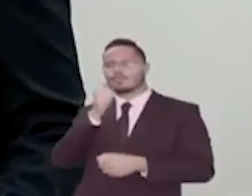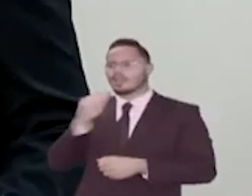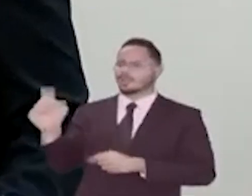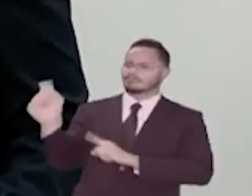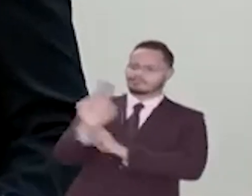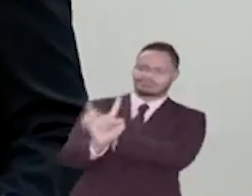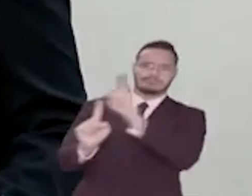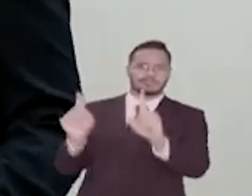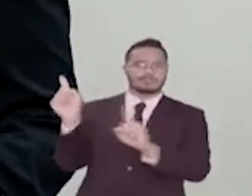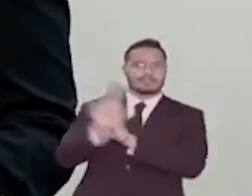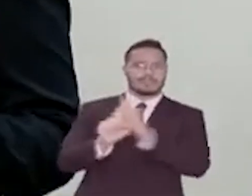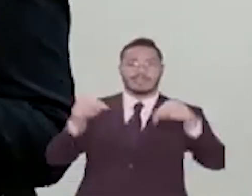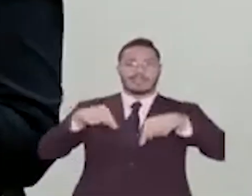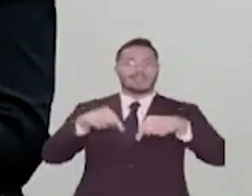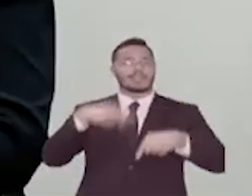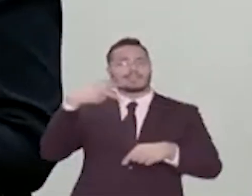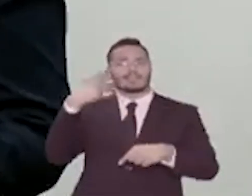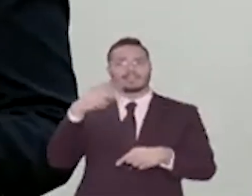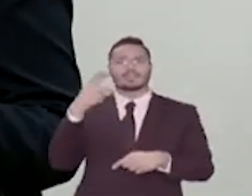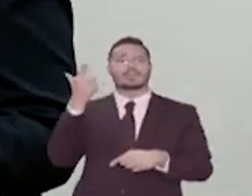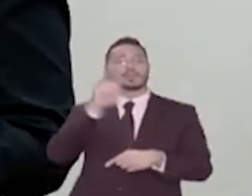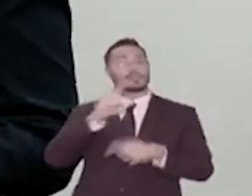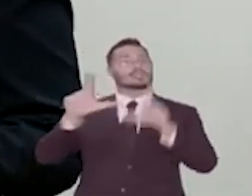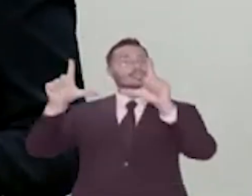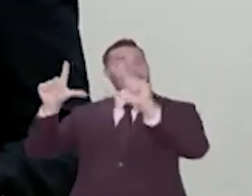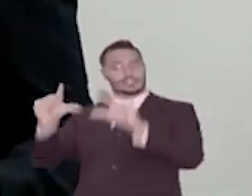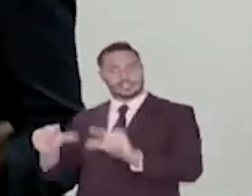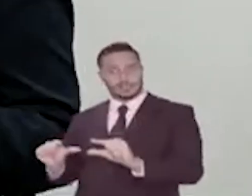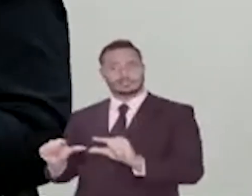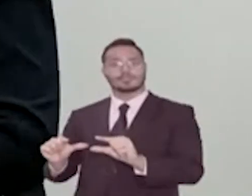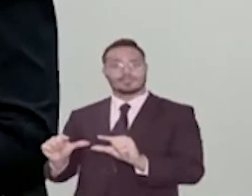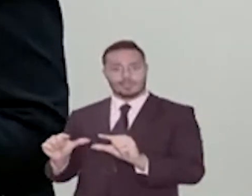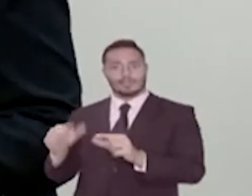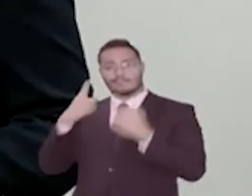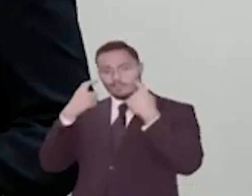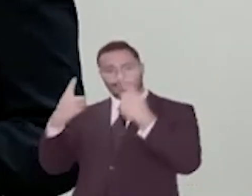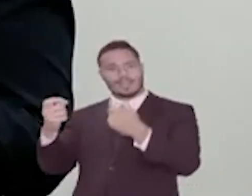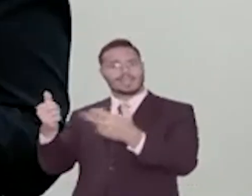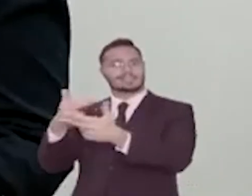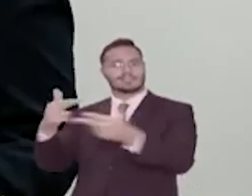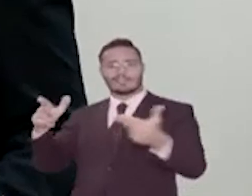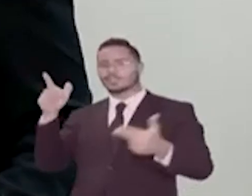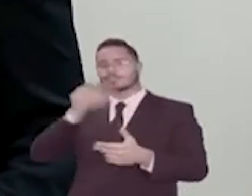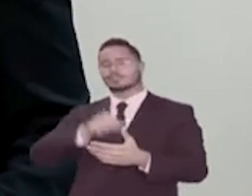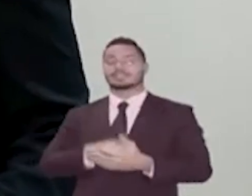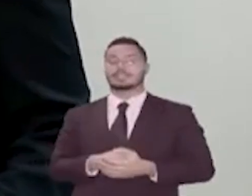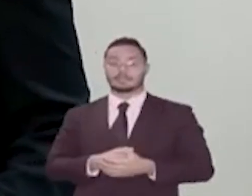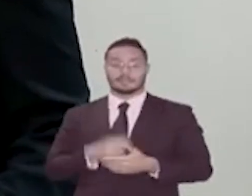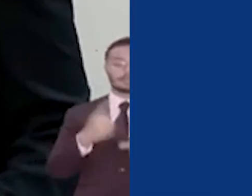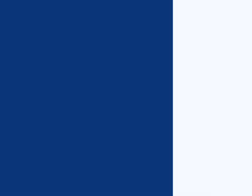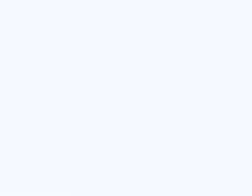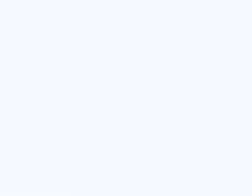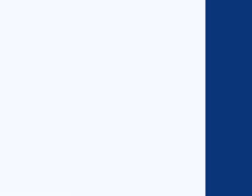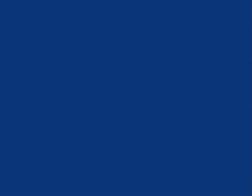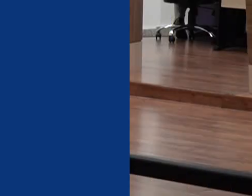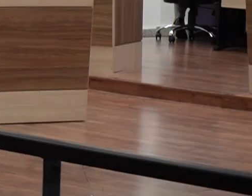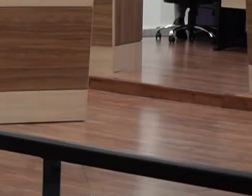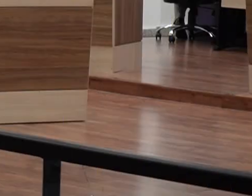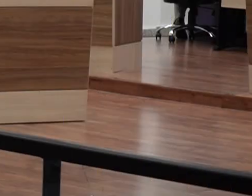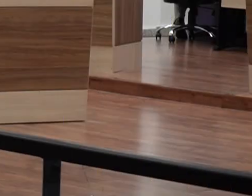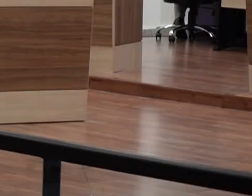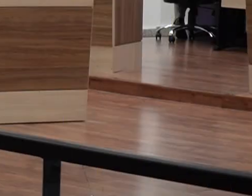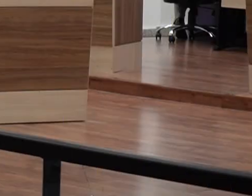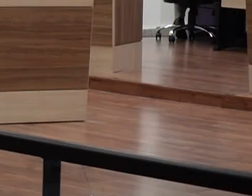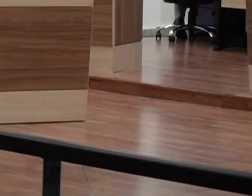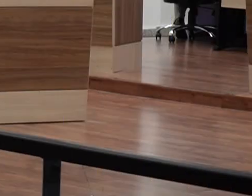que os países que têm mais equidade de gênero, mais presença de mulheres, os seus índices de violência são menores. Por